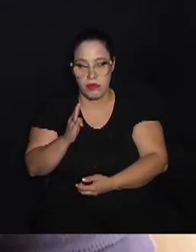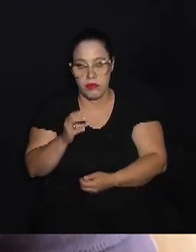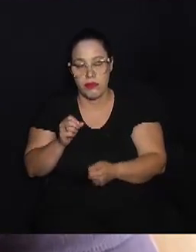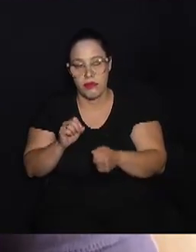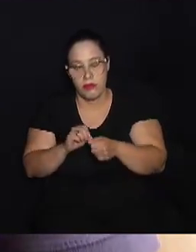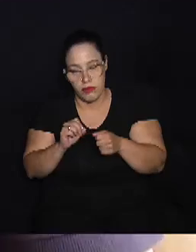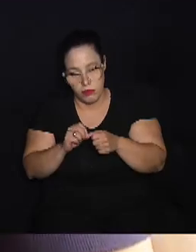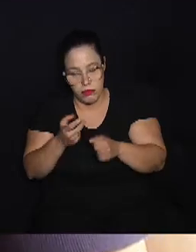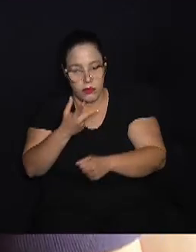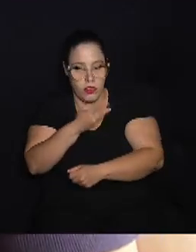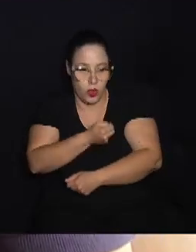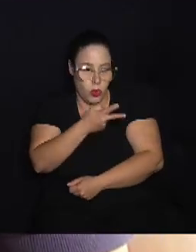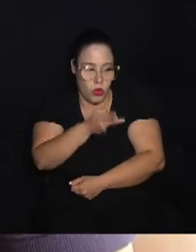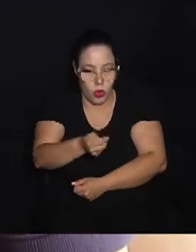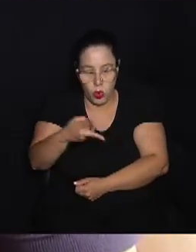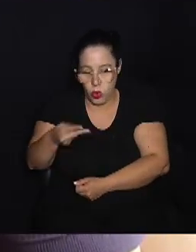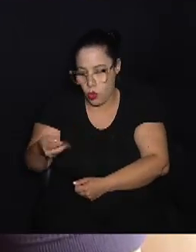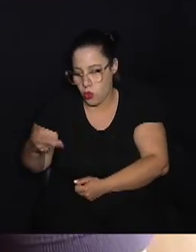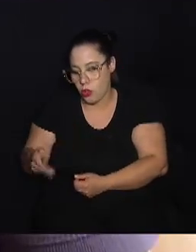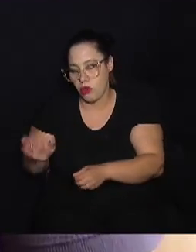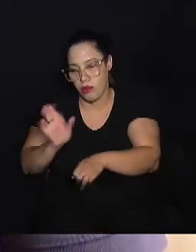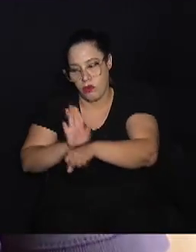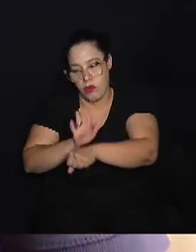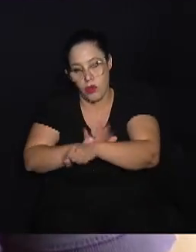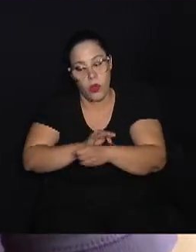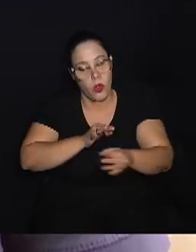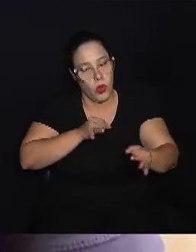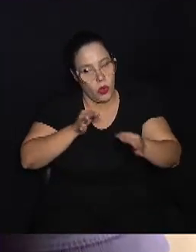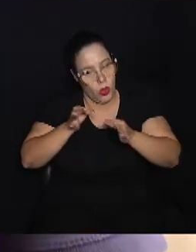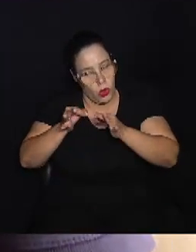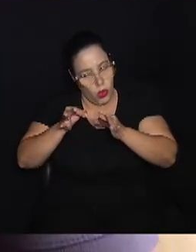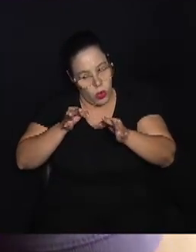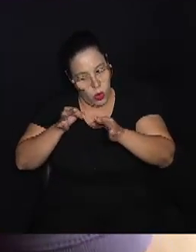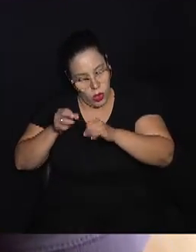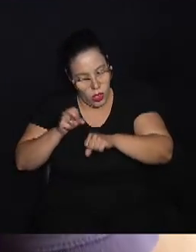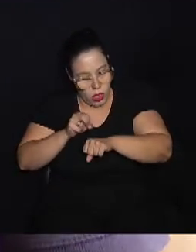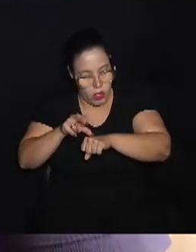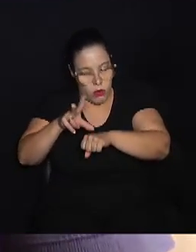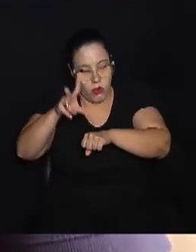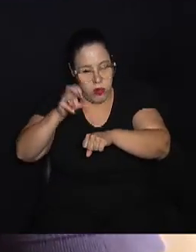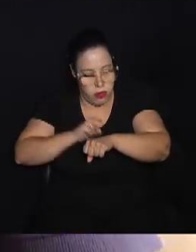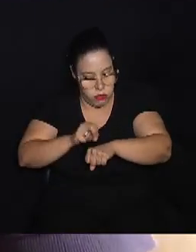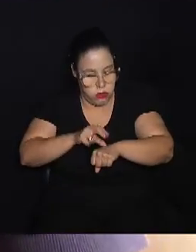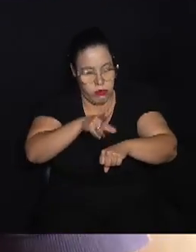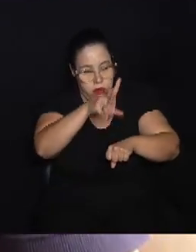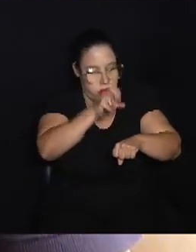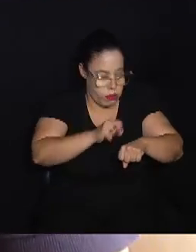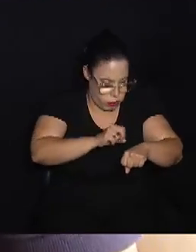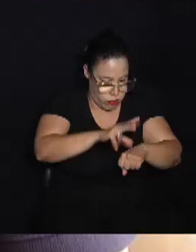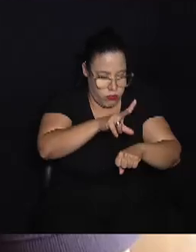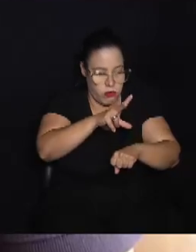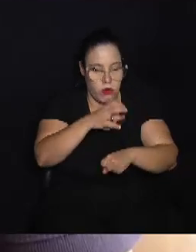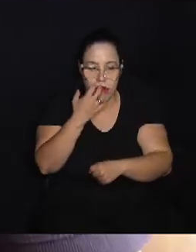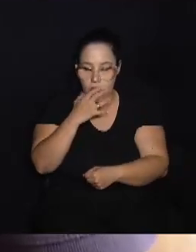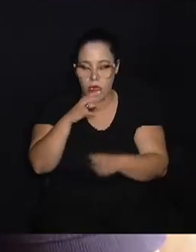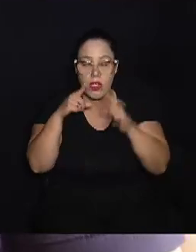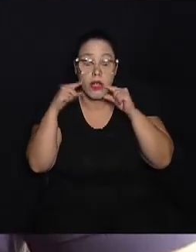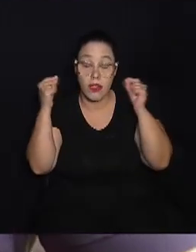campanha de vacinação, e isso ajudou com que controlasse esse tipo de vírus da raiva que transmitia entre os cães e